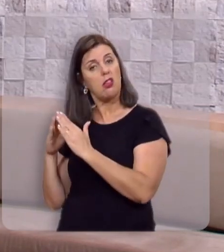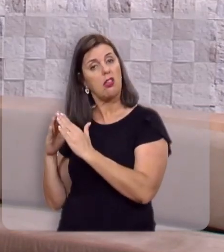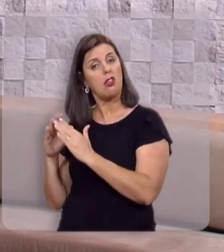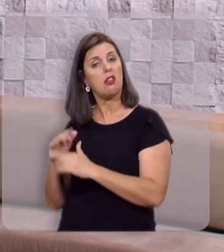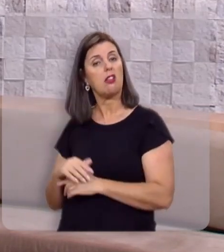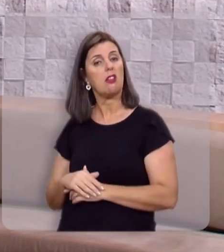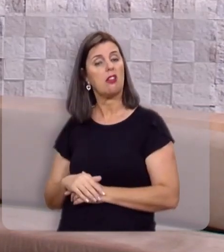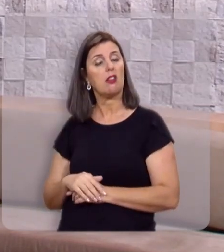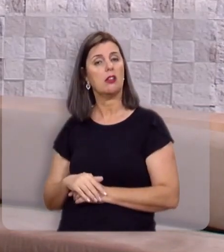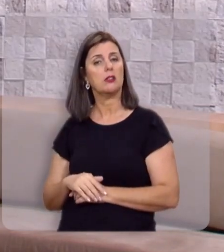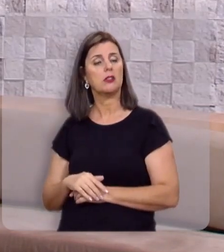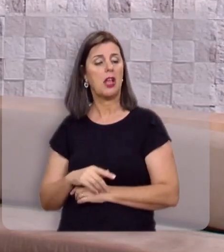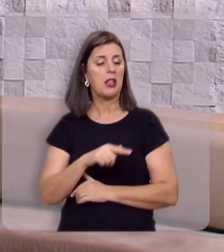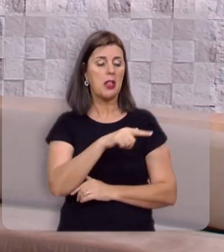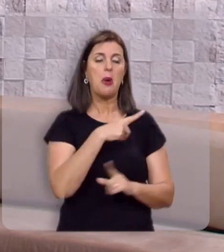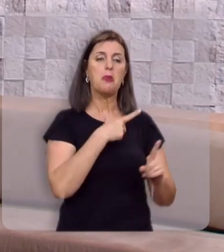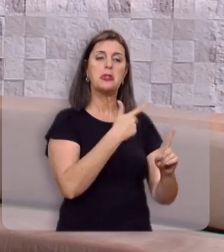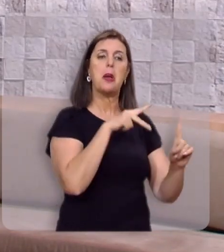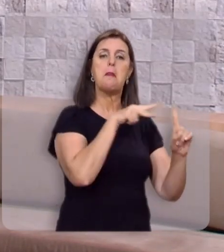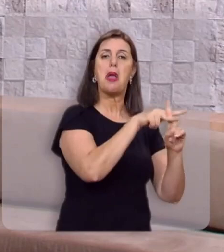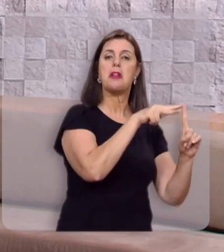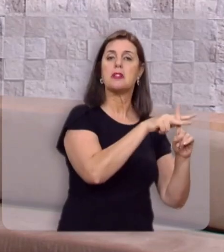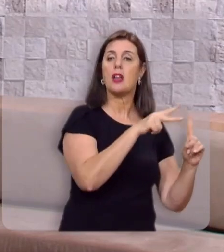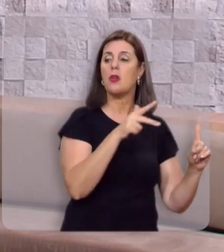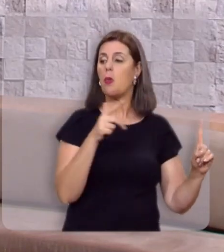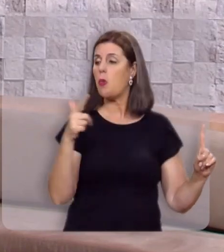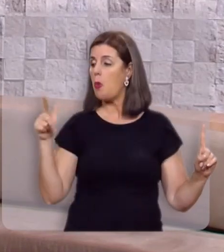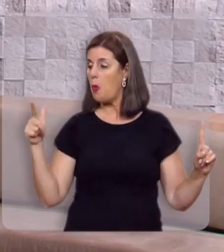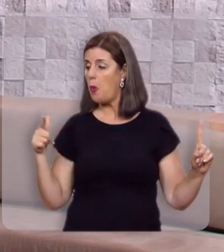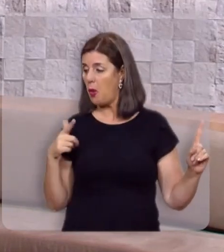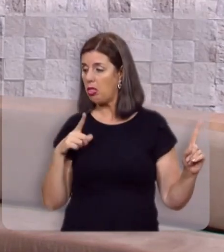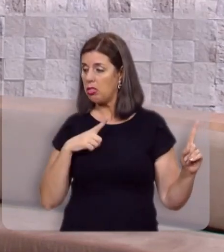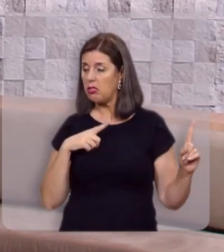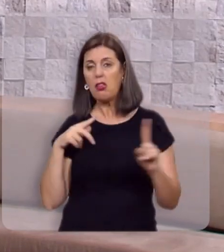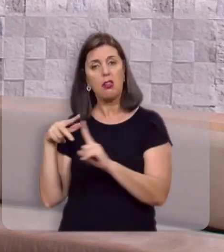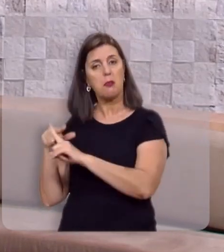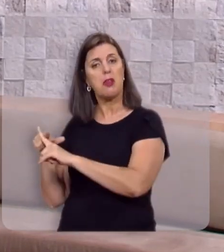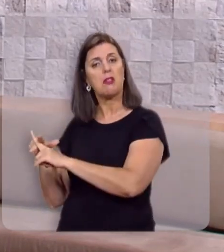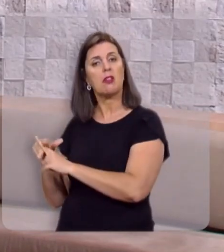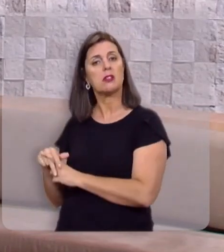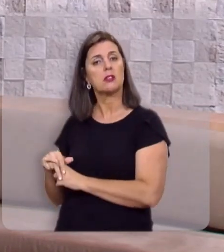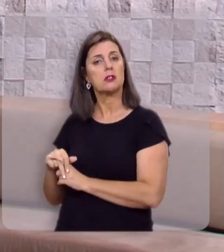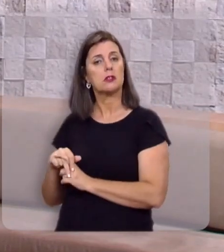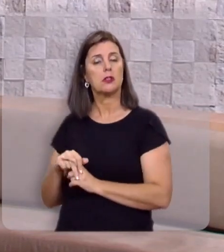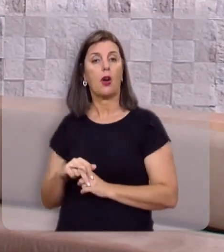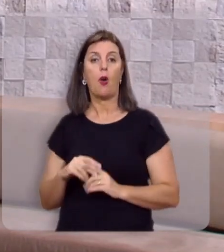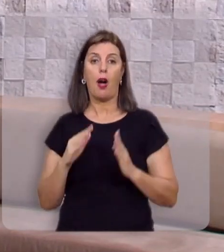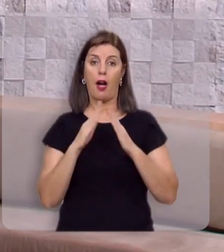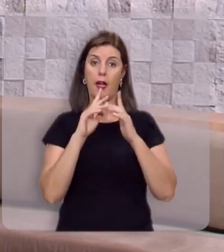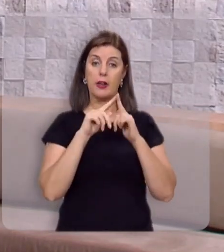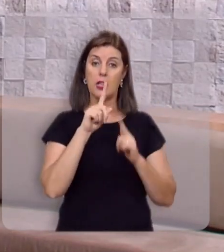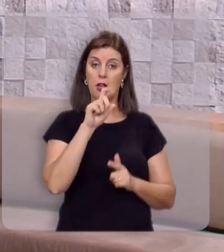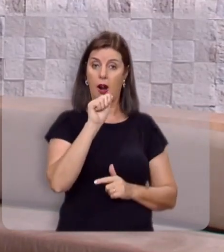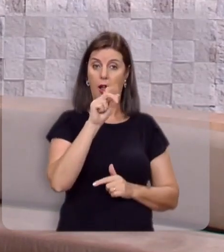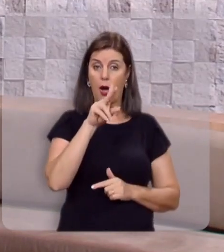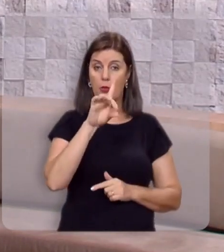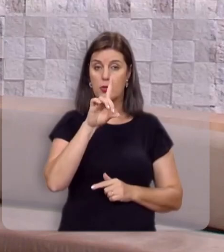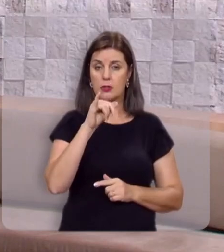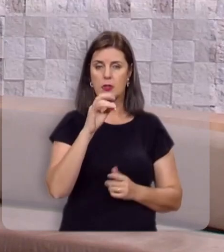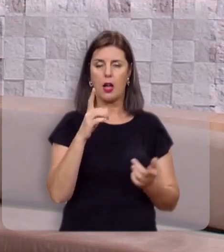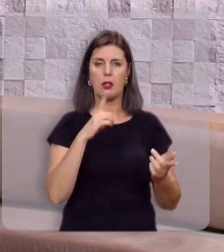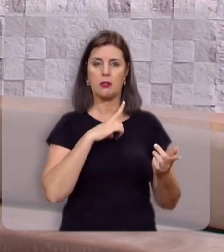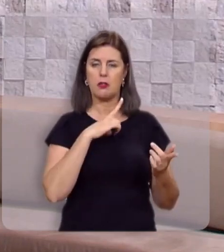outras igrejas. Não havia perseguição, como havia em algumas das outras igrejas. A igreja de Laodiceia